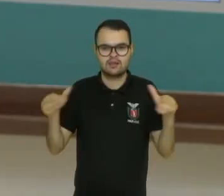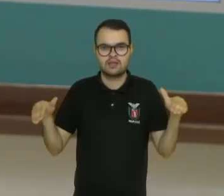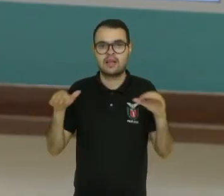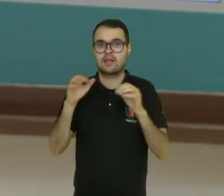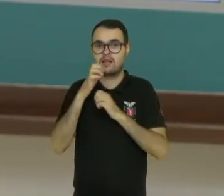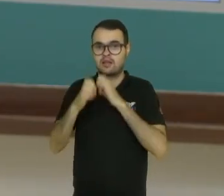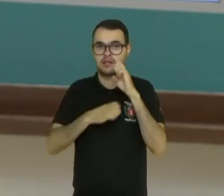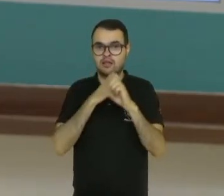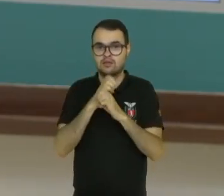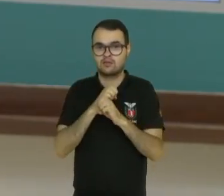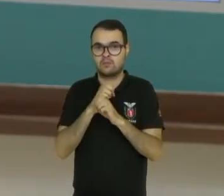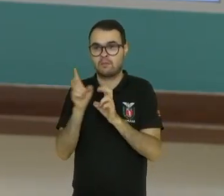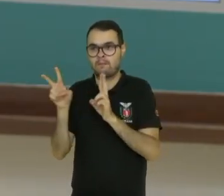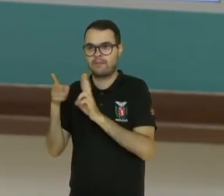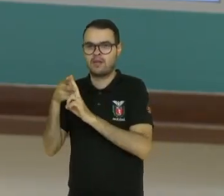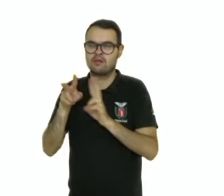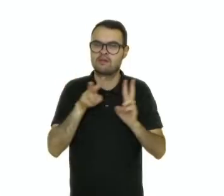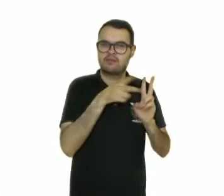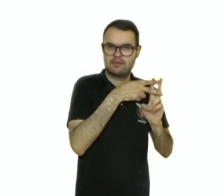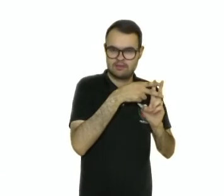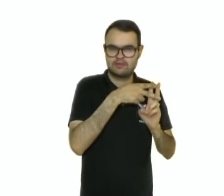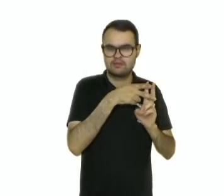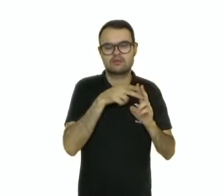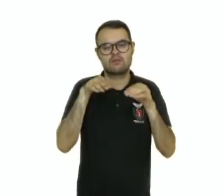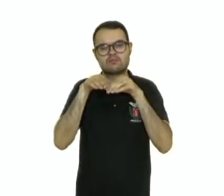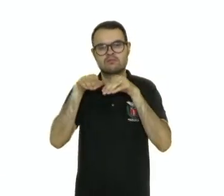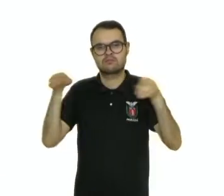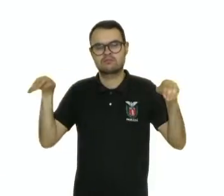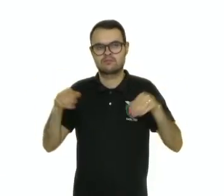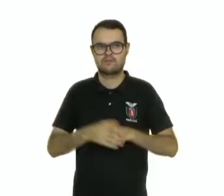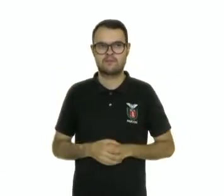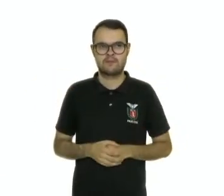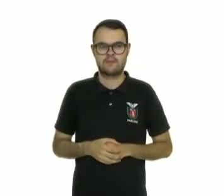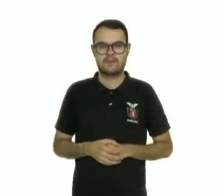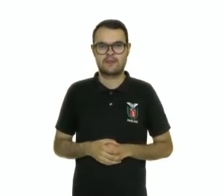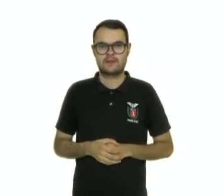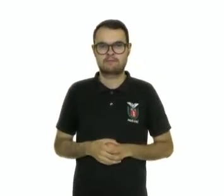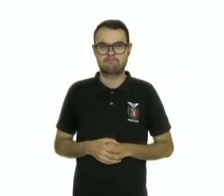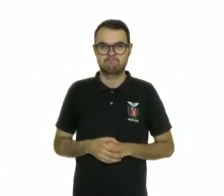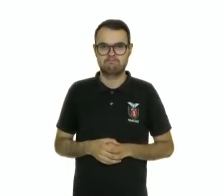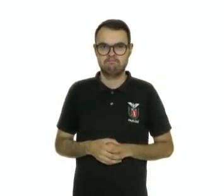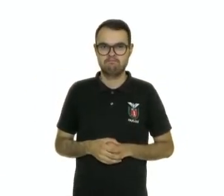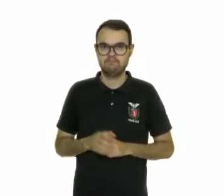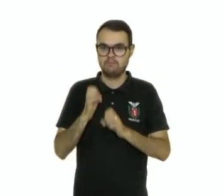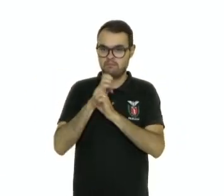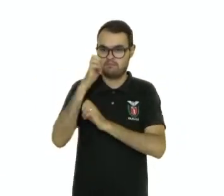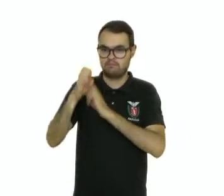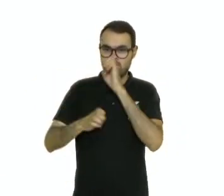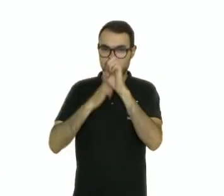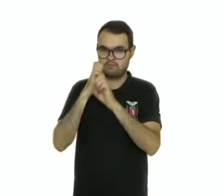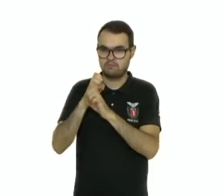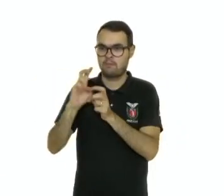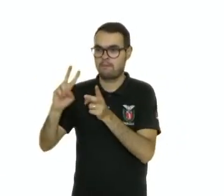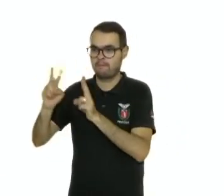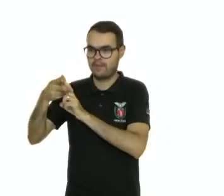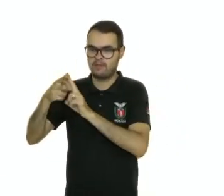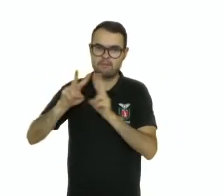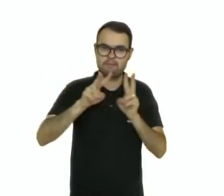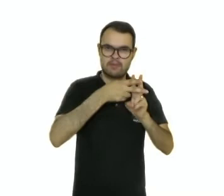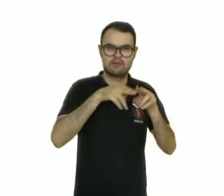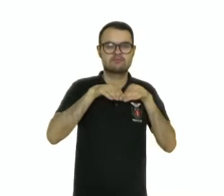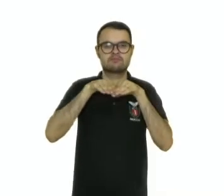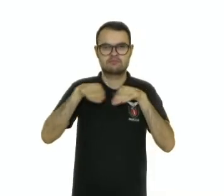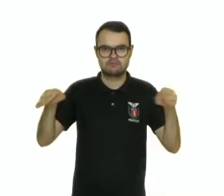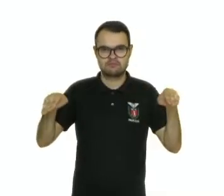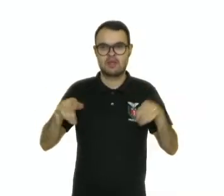livre. Com 3 átomos, triatômica, sem a presença de elétrons, ela vai ter uma geometria linear. Com